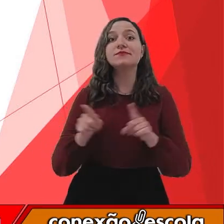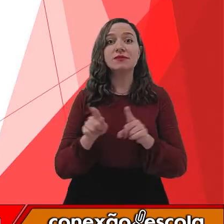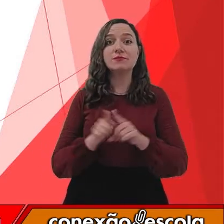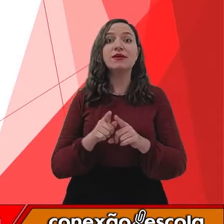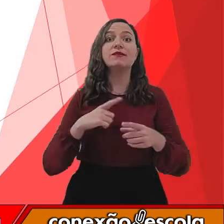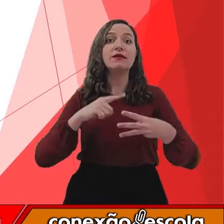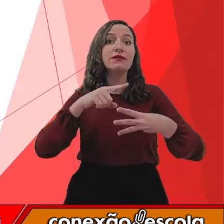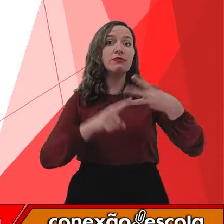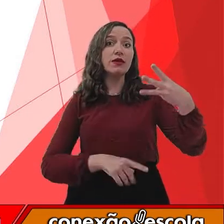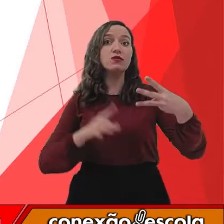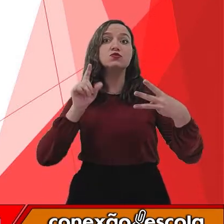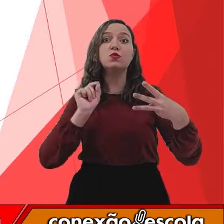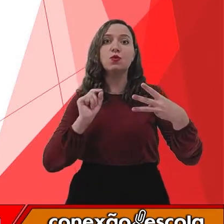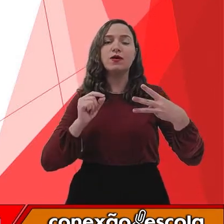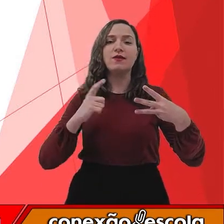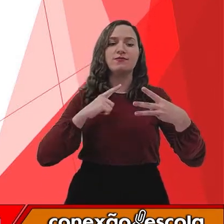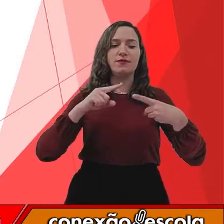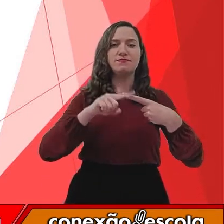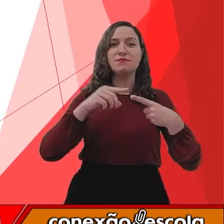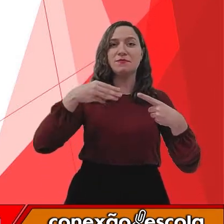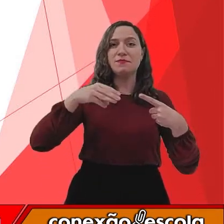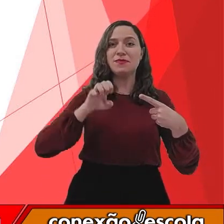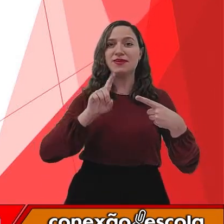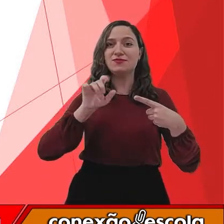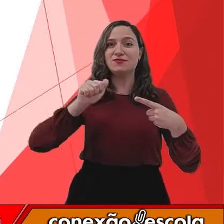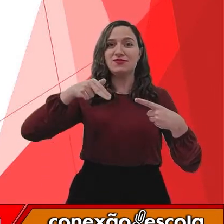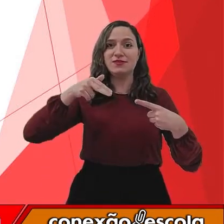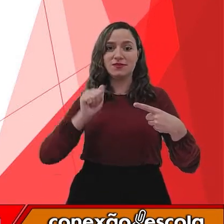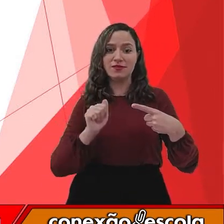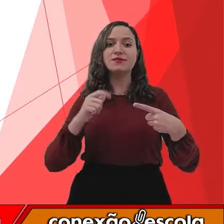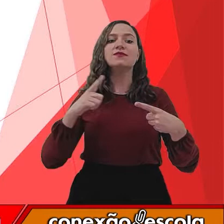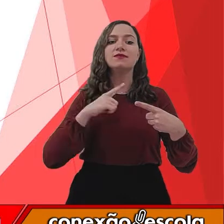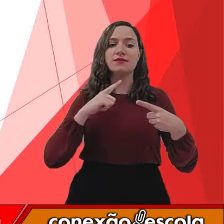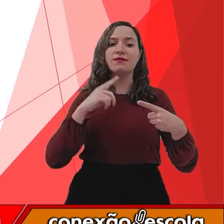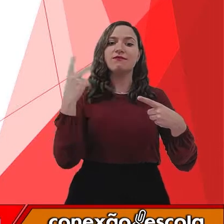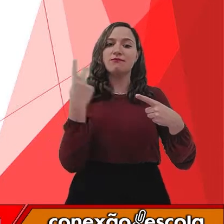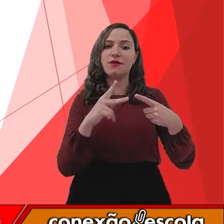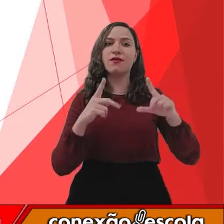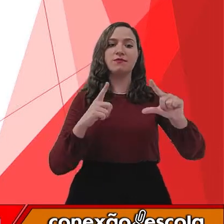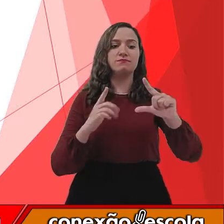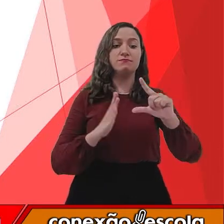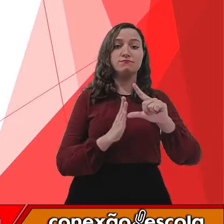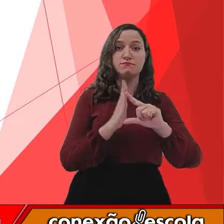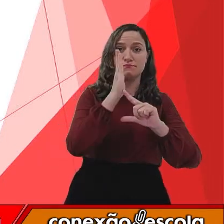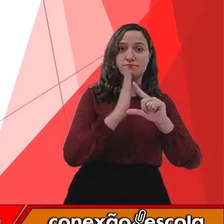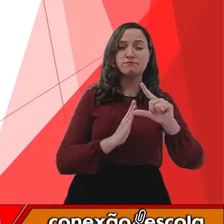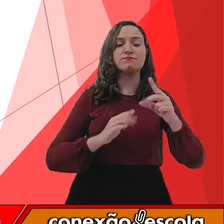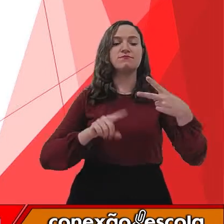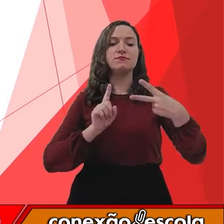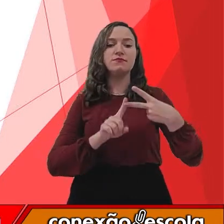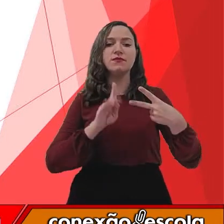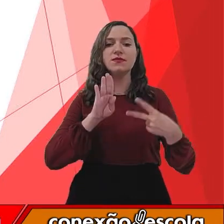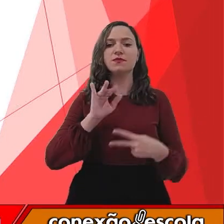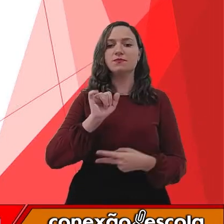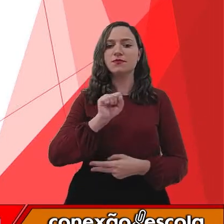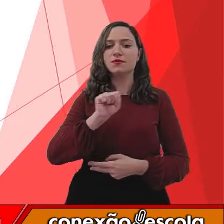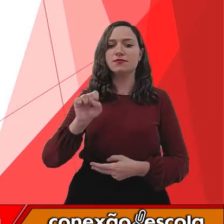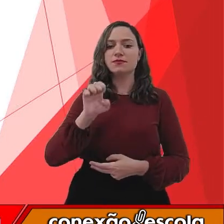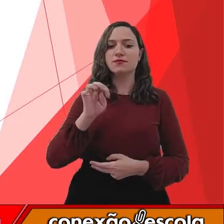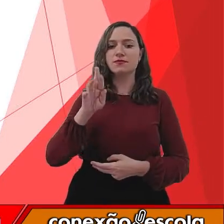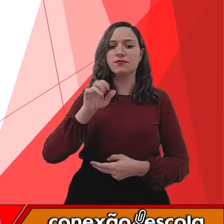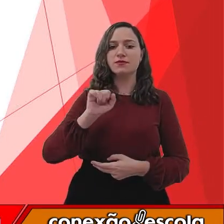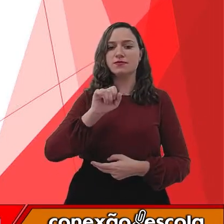essas três: mediana e o ponto baricentro, bissetriz e o ponto